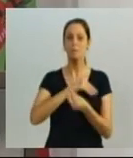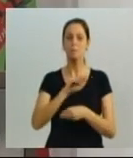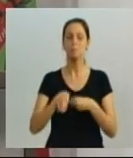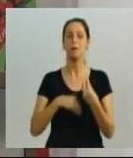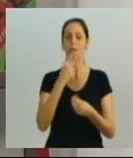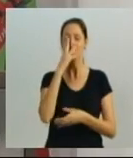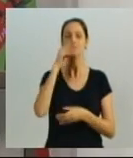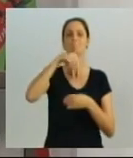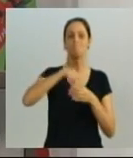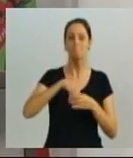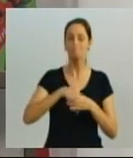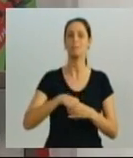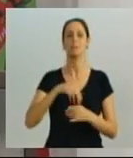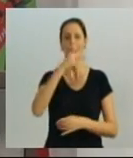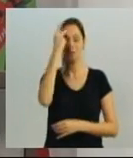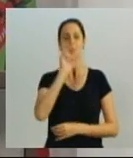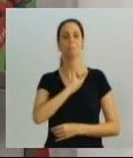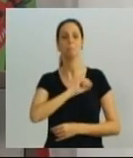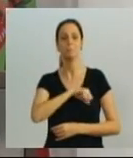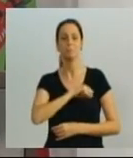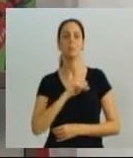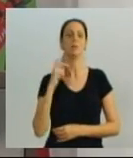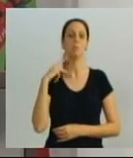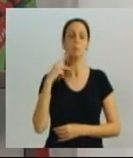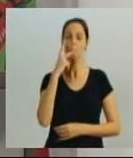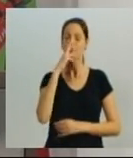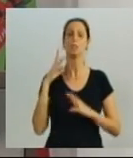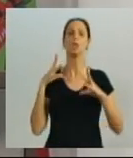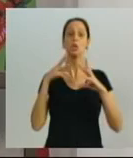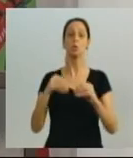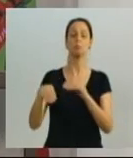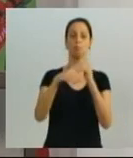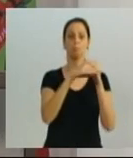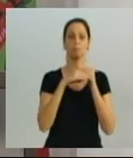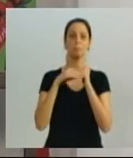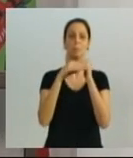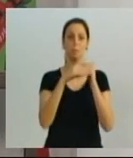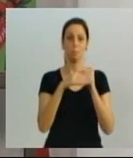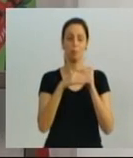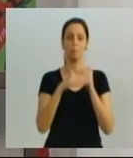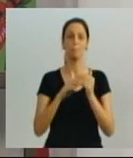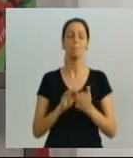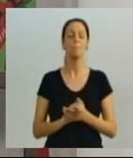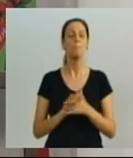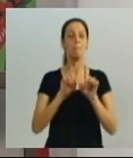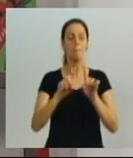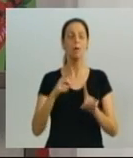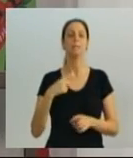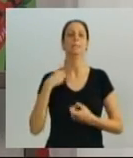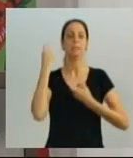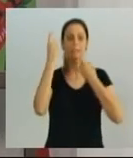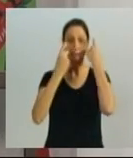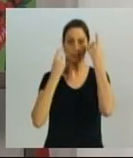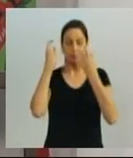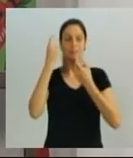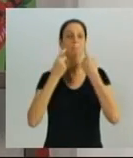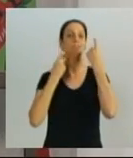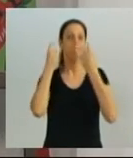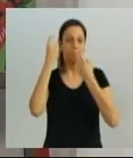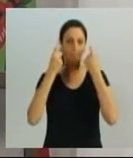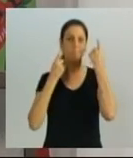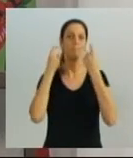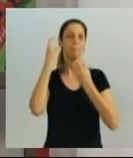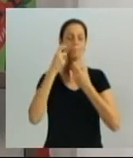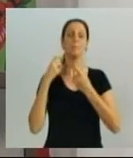bem e vive isso todos os dias. Somos todos iguais. E me preocupa muito